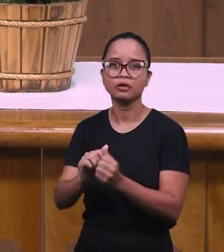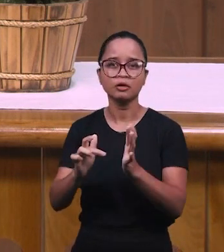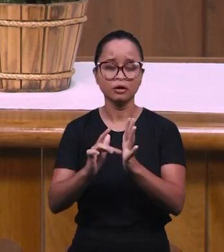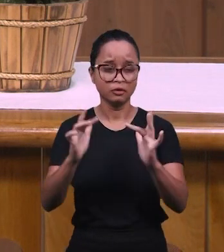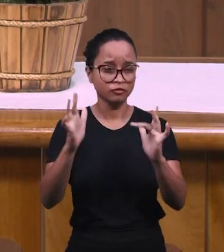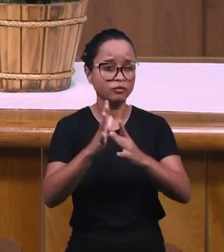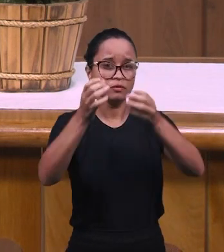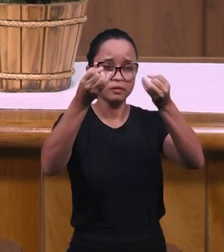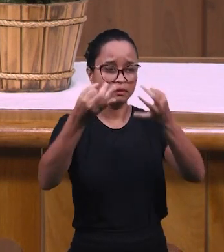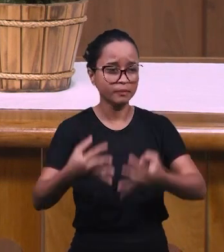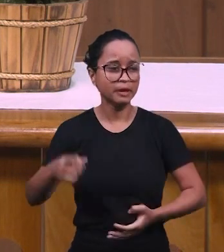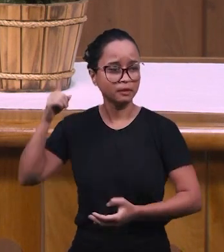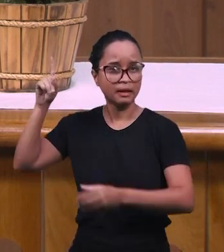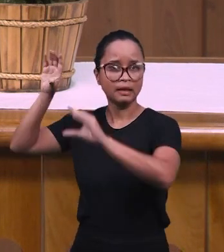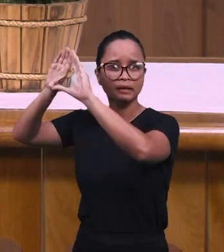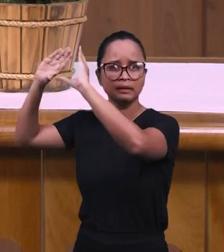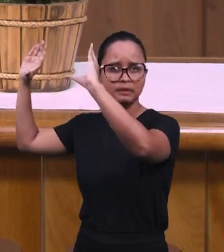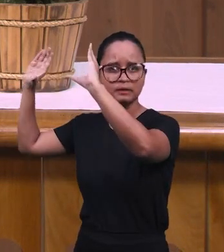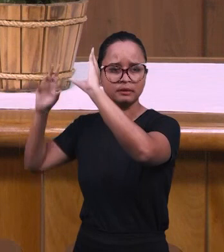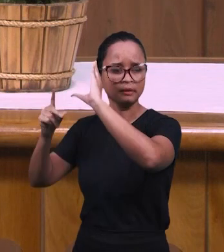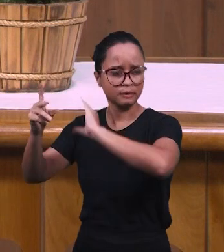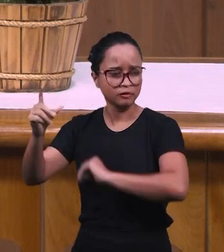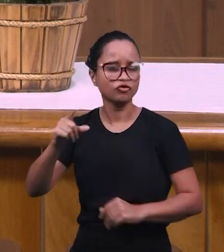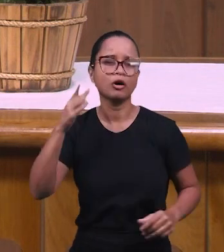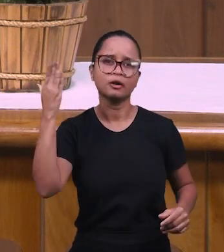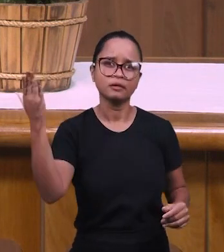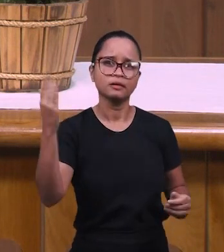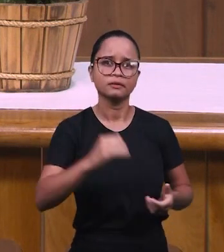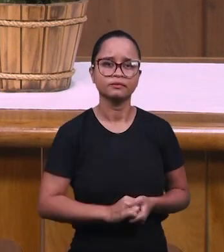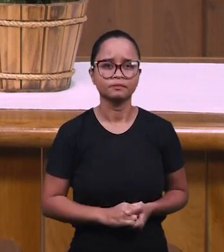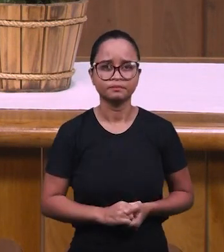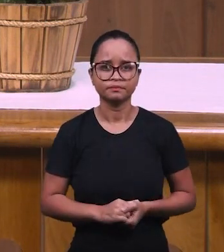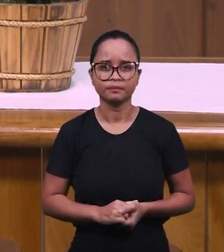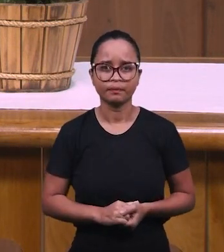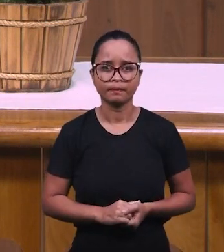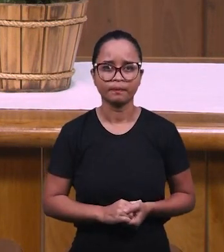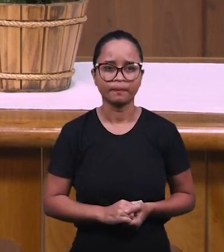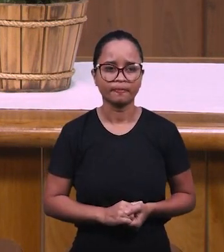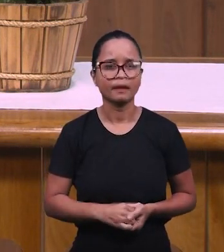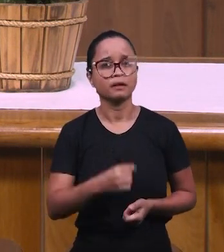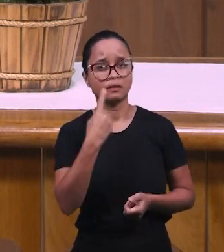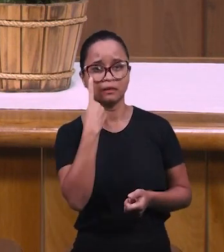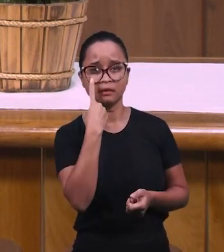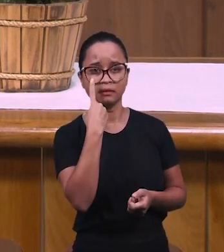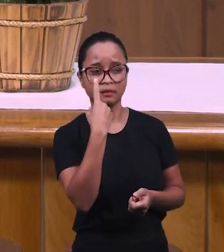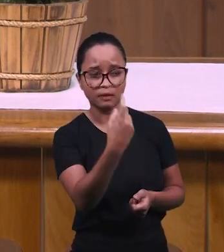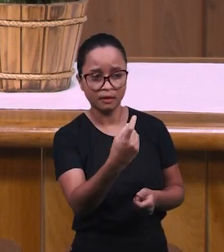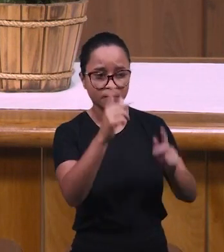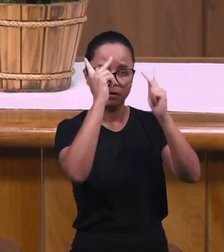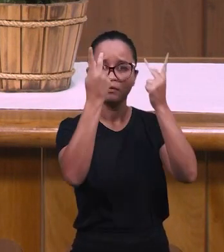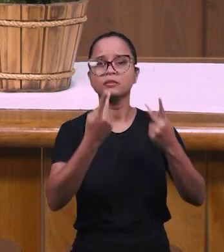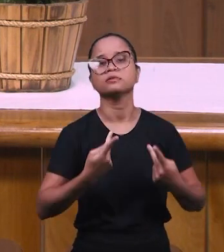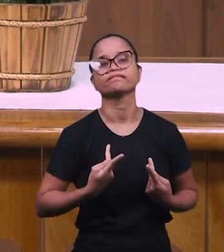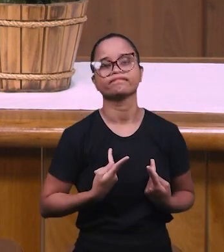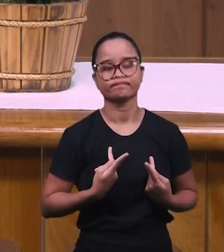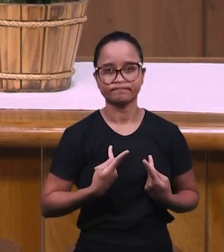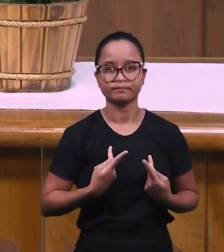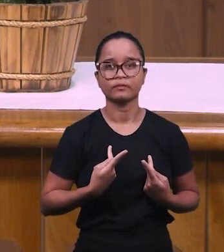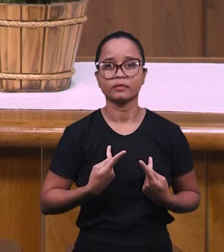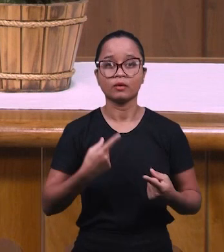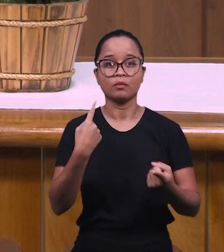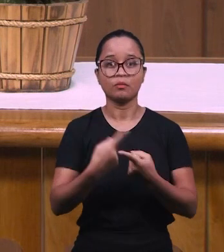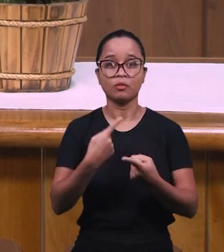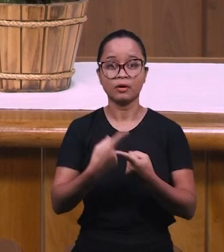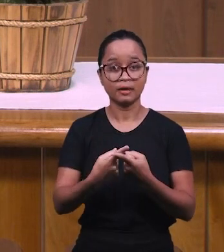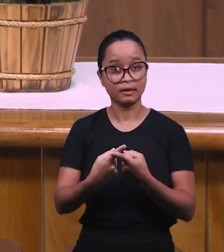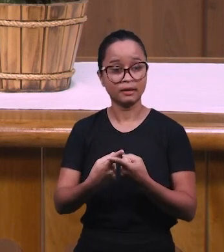falar do reino dos céus. E o reino dos céus, ele interessa ao homem, porque o homem, ele